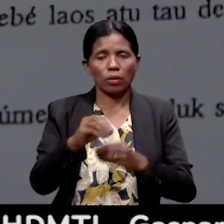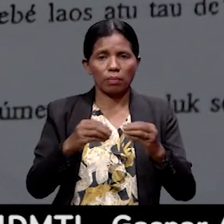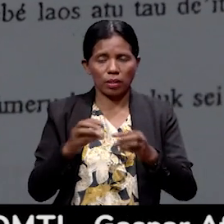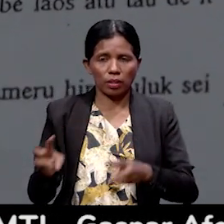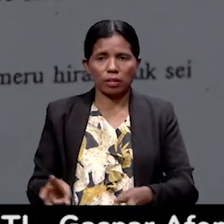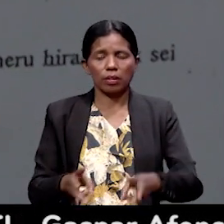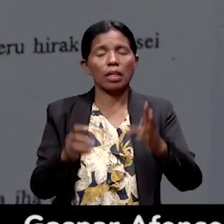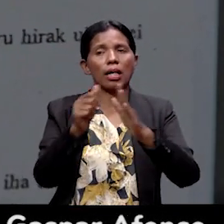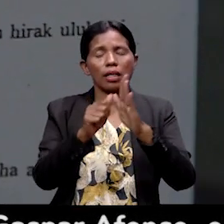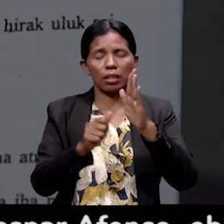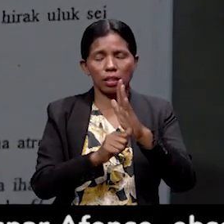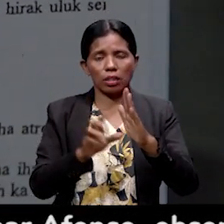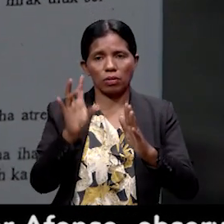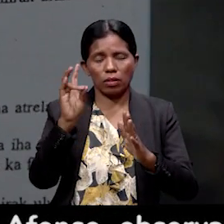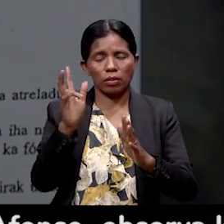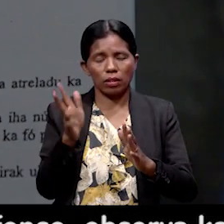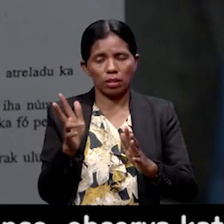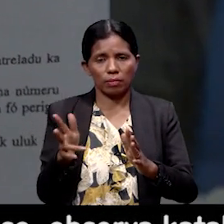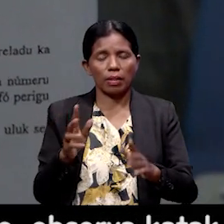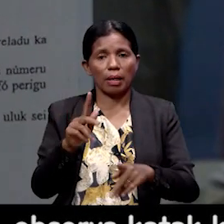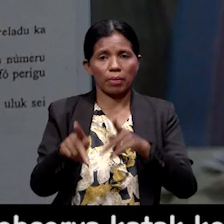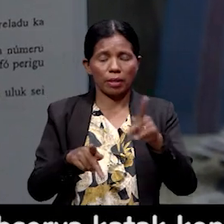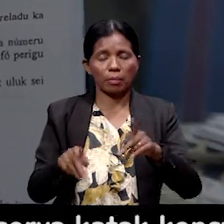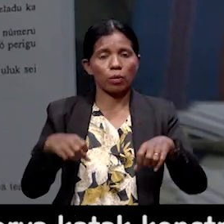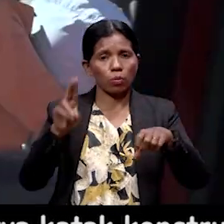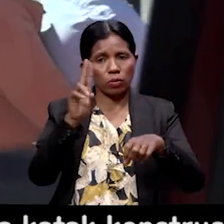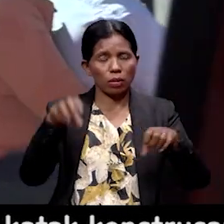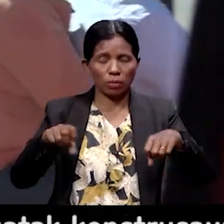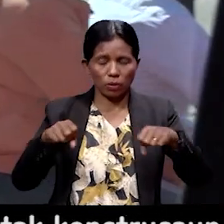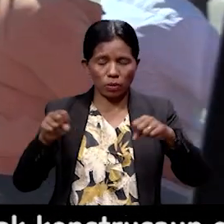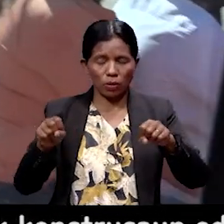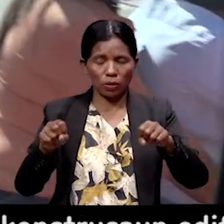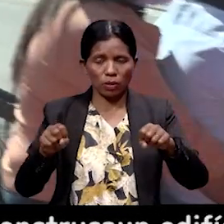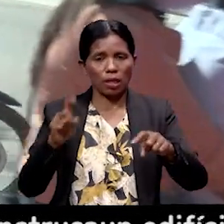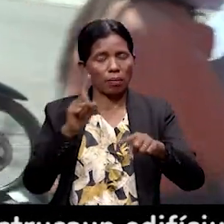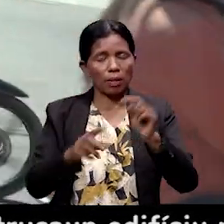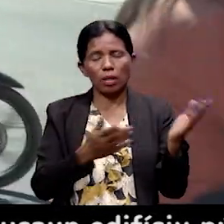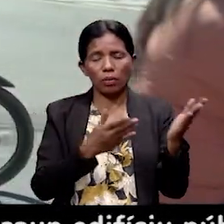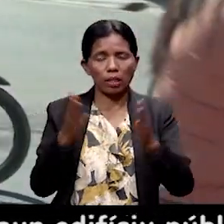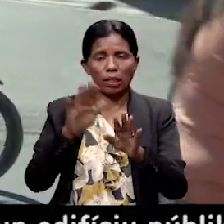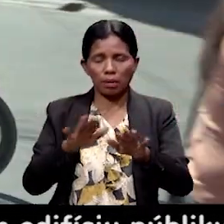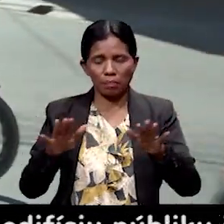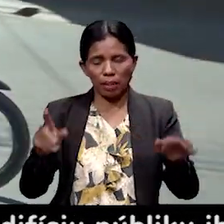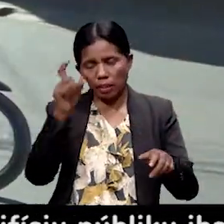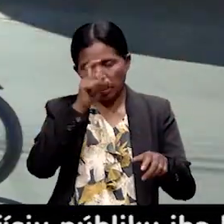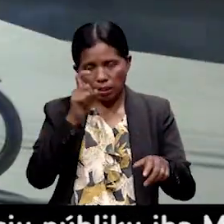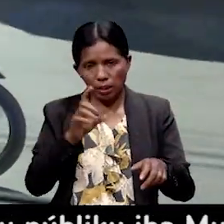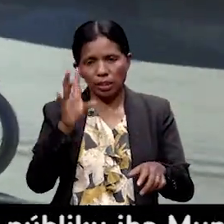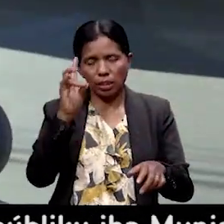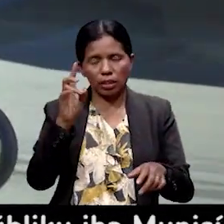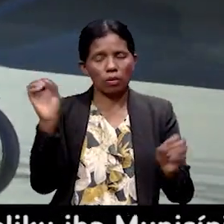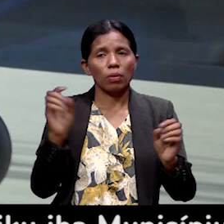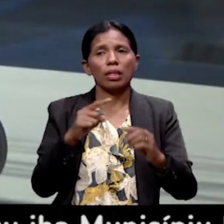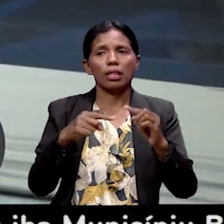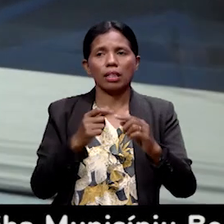Artigo 85, ba motorista nebe ma conduz motorizada la beletura la barek tinan hito mai kraik, ba inhira la cumpri tuir código